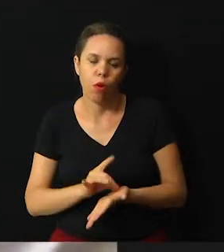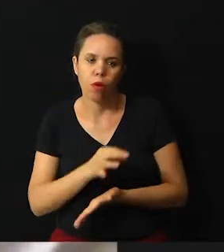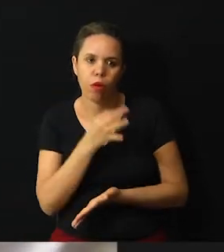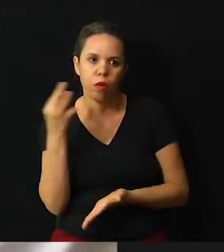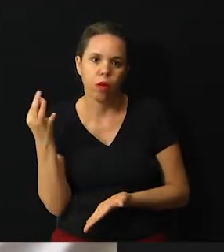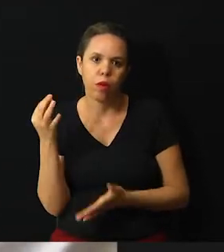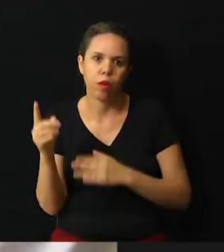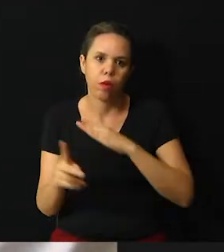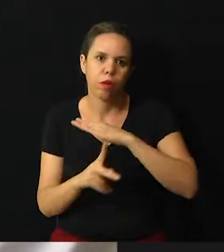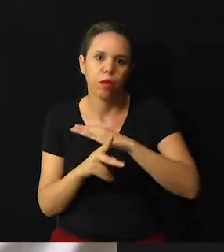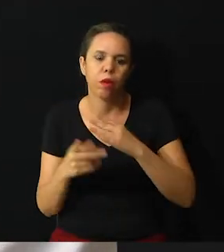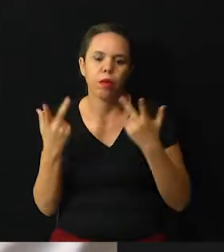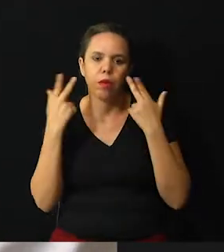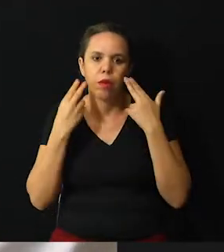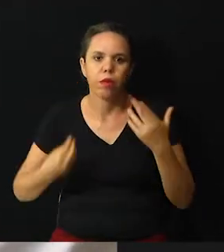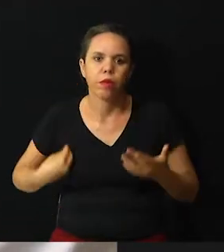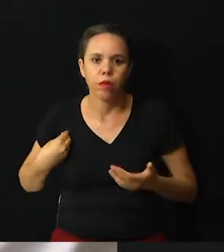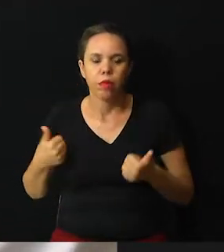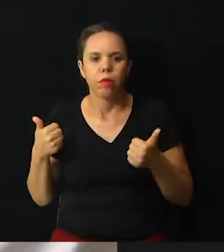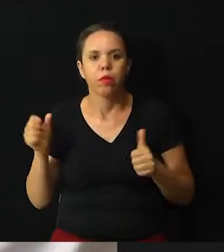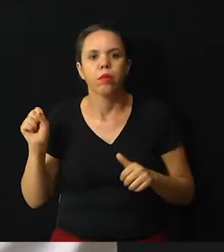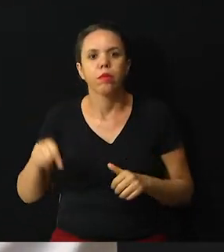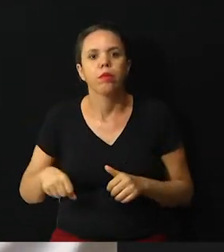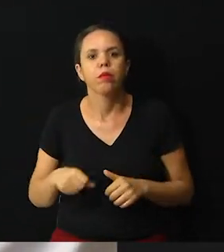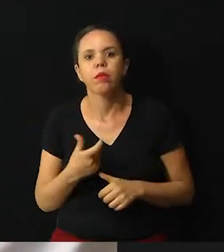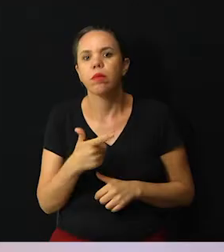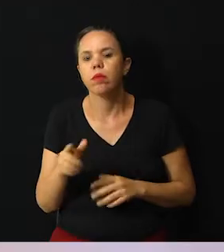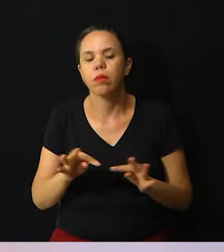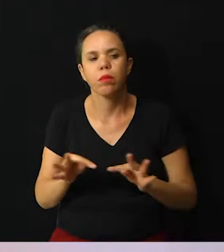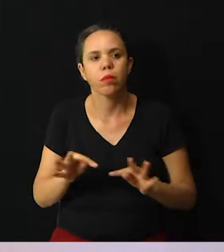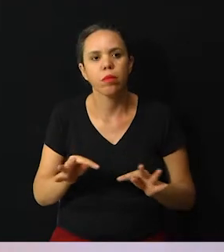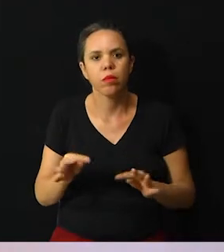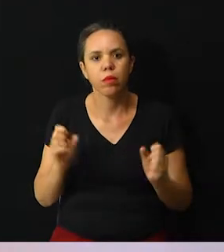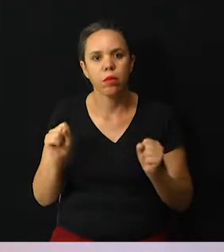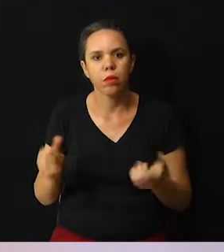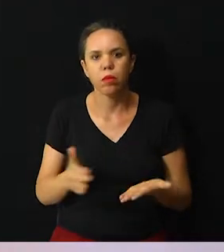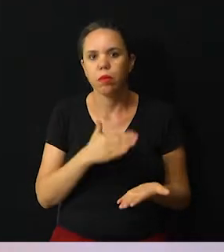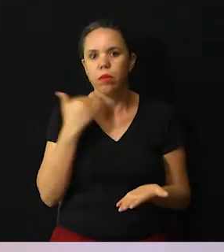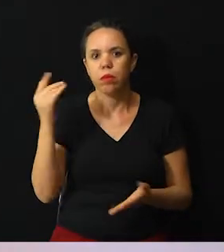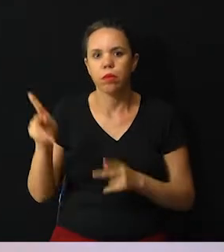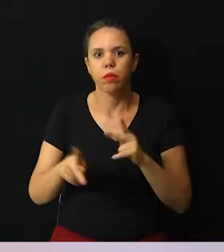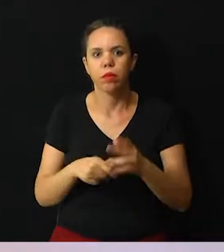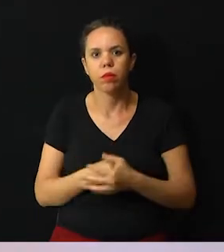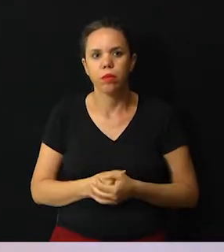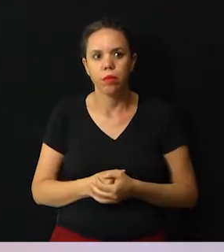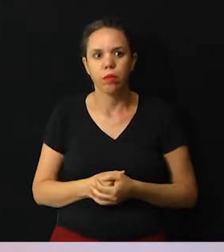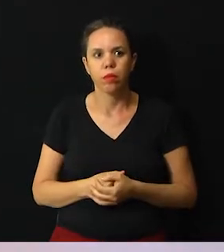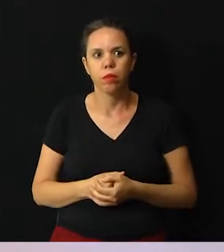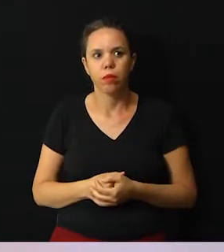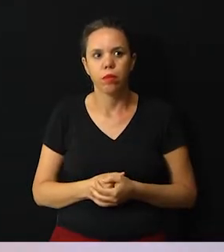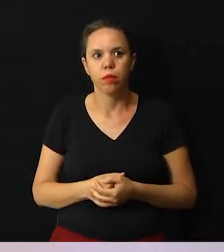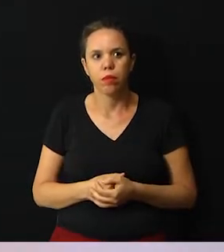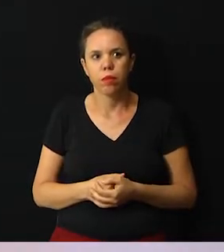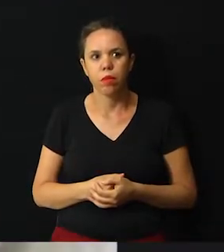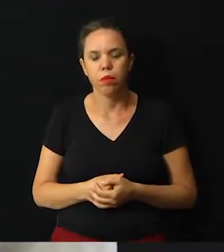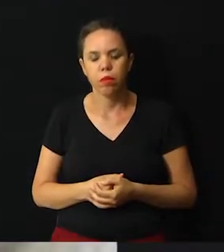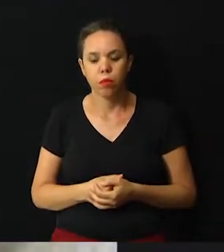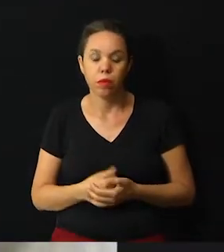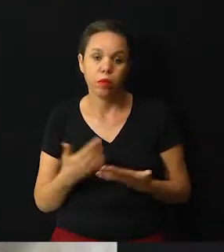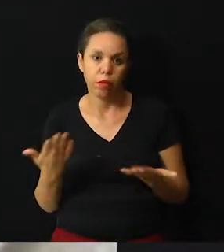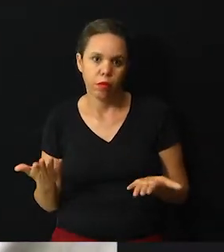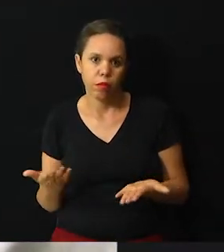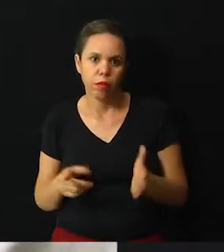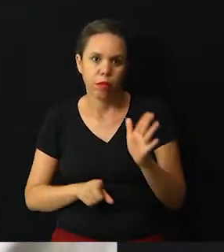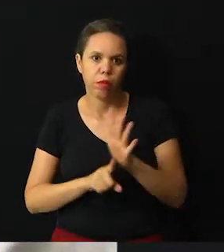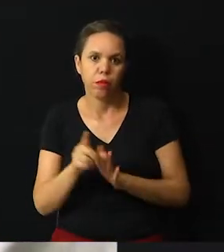né? E o paciente pode levar a vida normal, sim. Doutor, e se ela não tratada, pode levar à morte do paciente? Pois